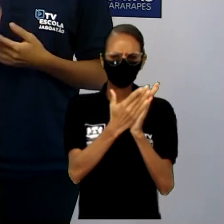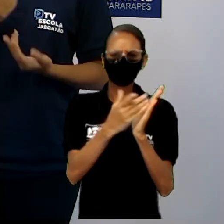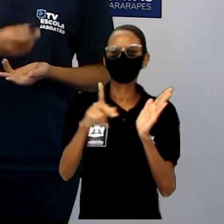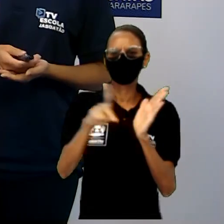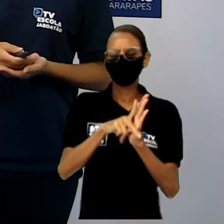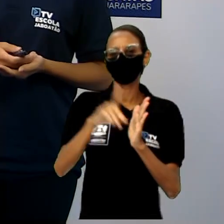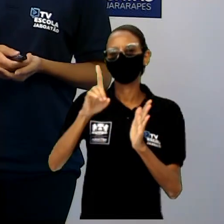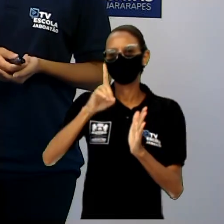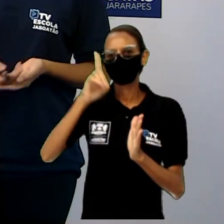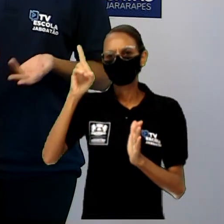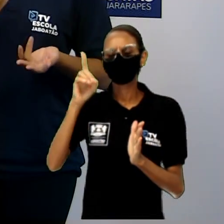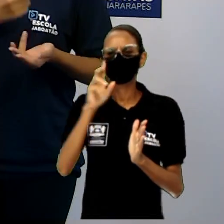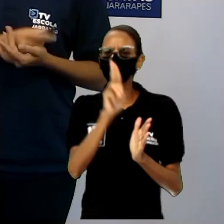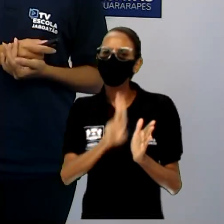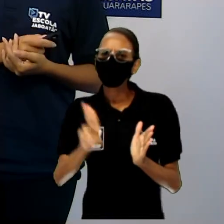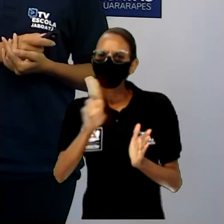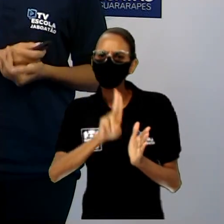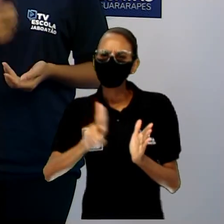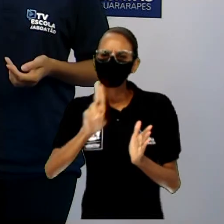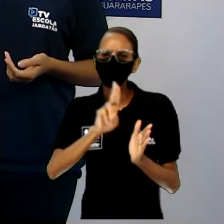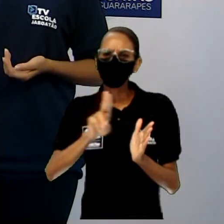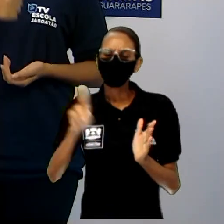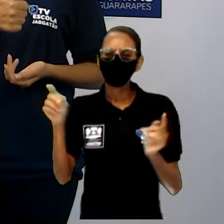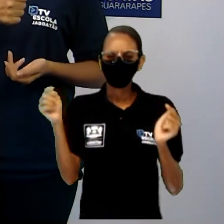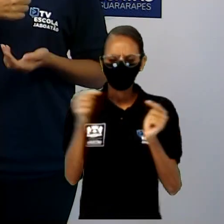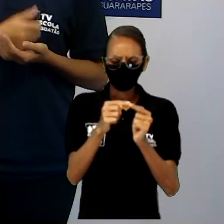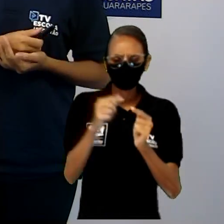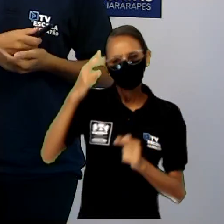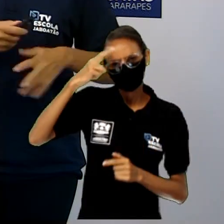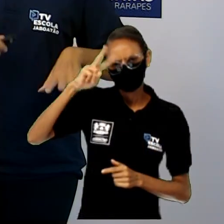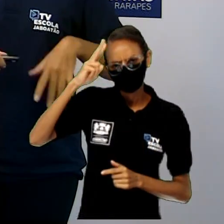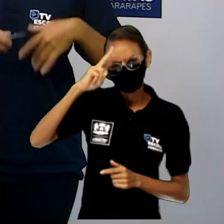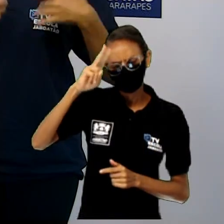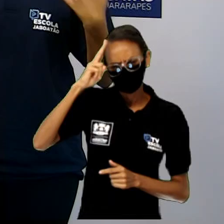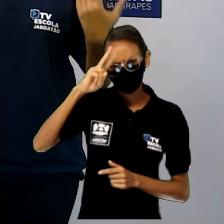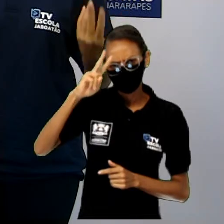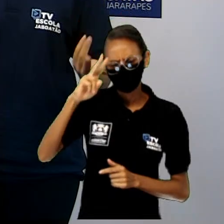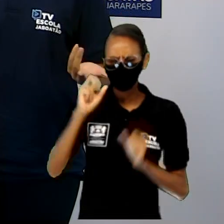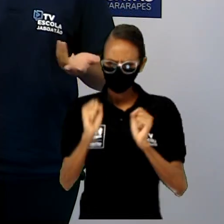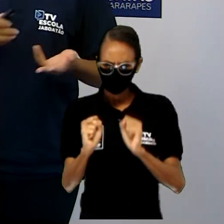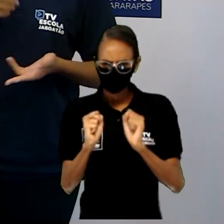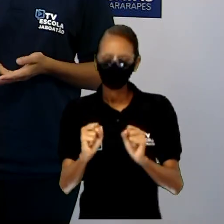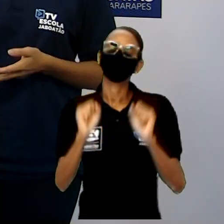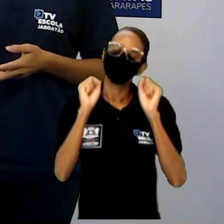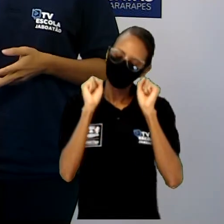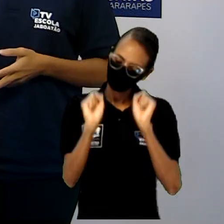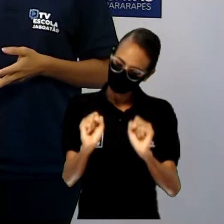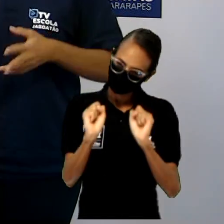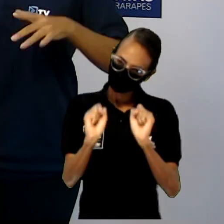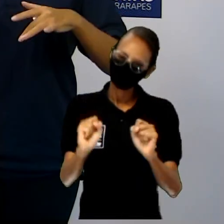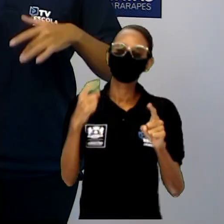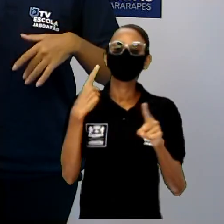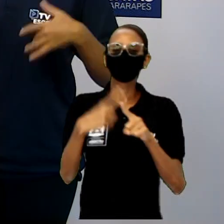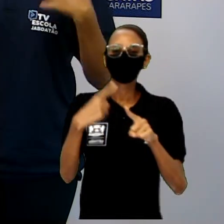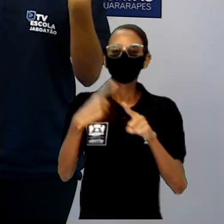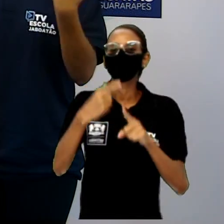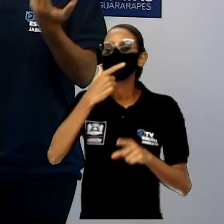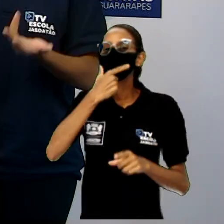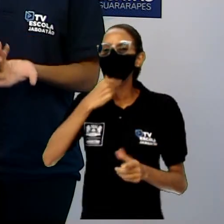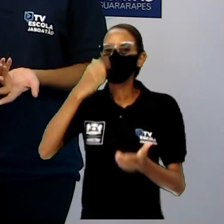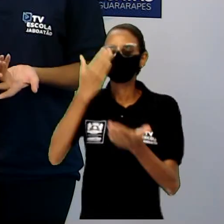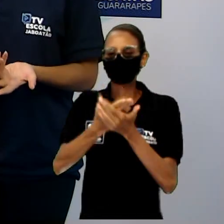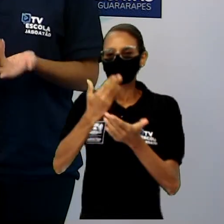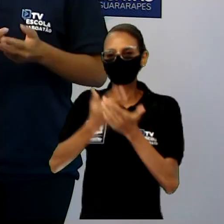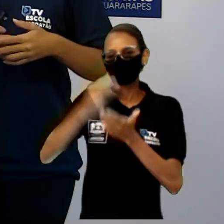Bíblia ela pode ser usada ali como fonte historiográfica? Pode sim, gente. Então, os historiadores, ao longo da história, recorreram a